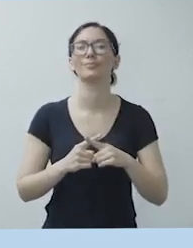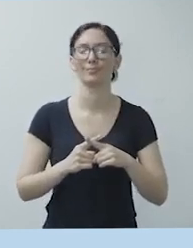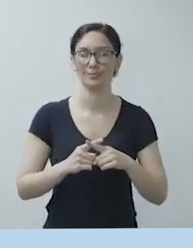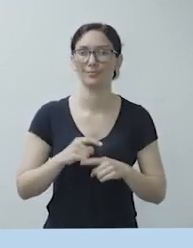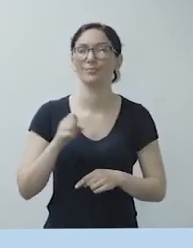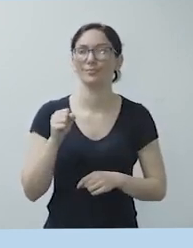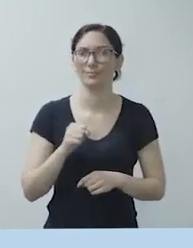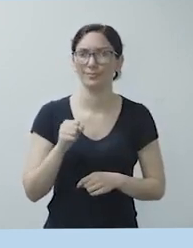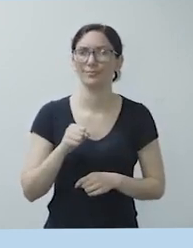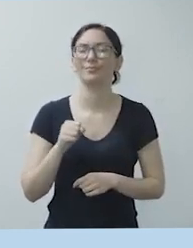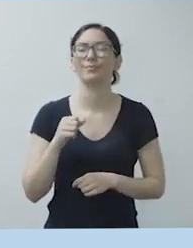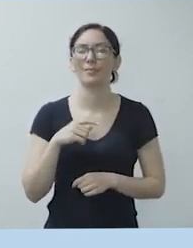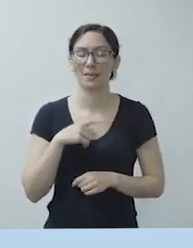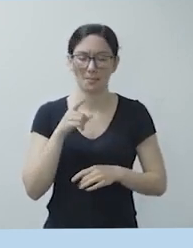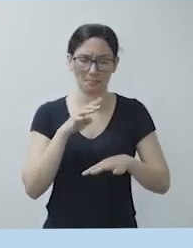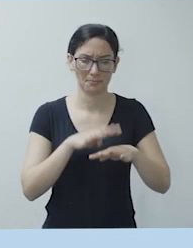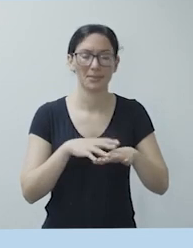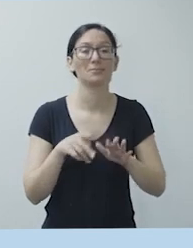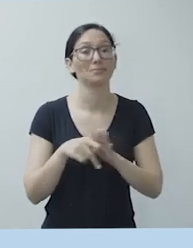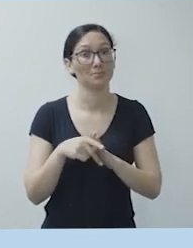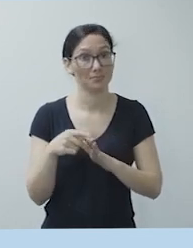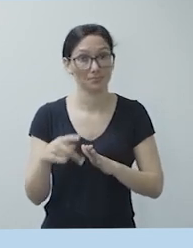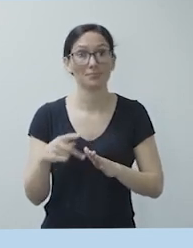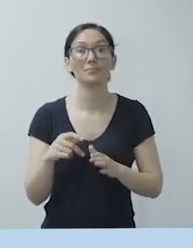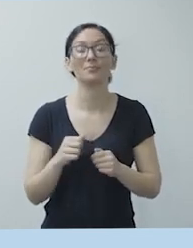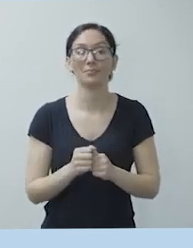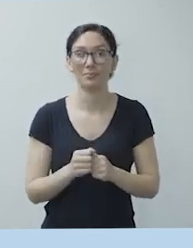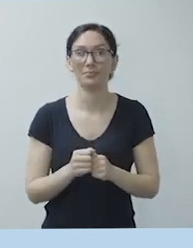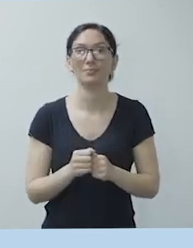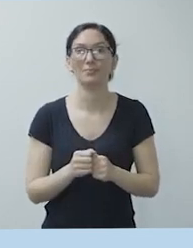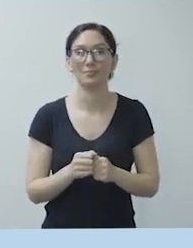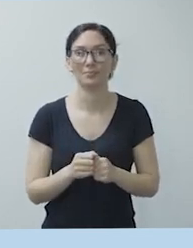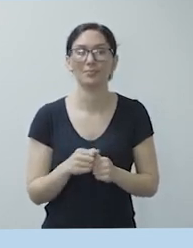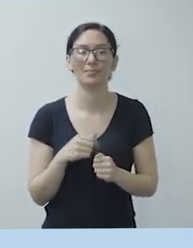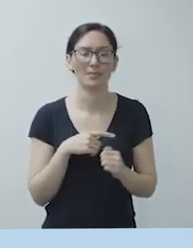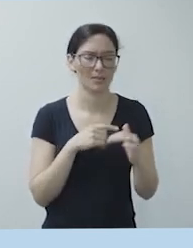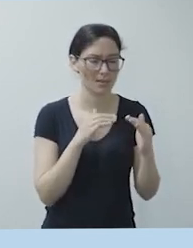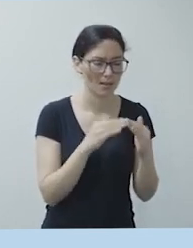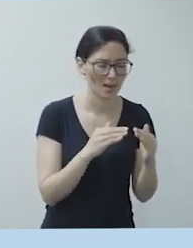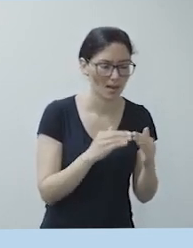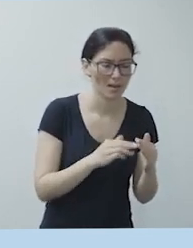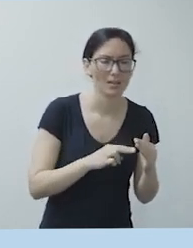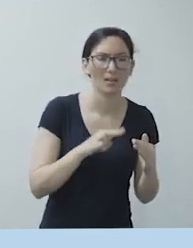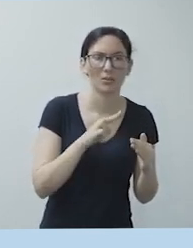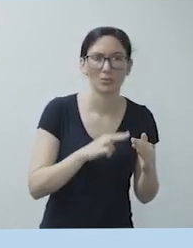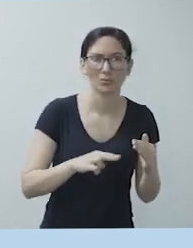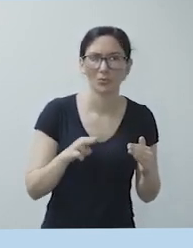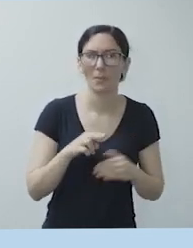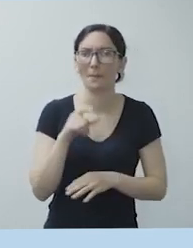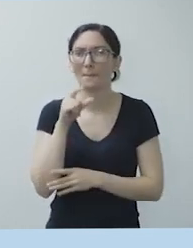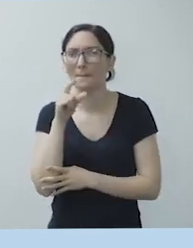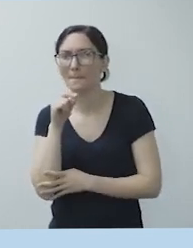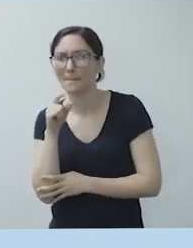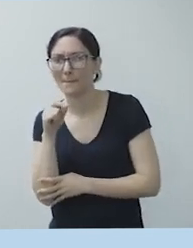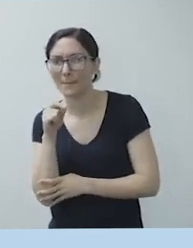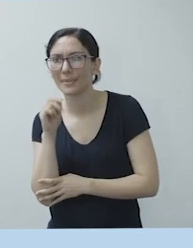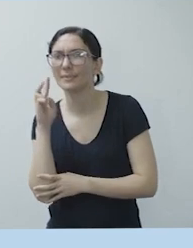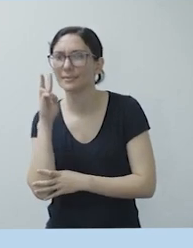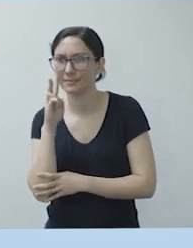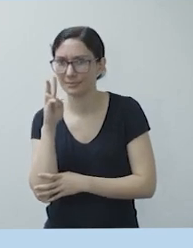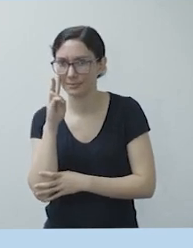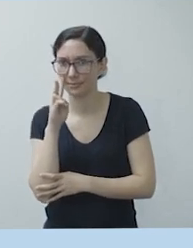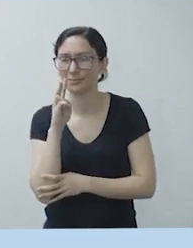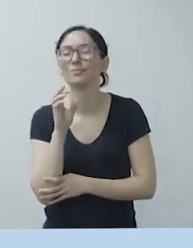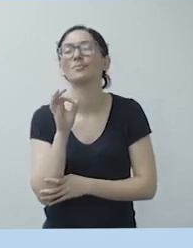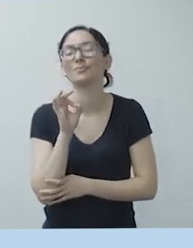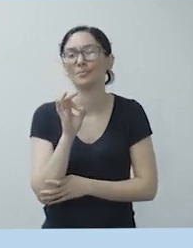multiplicação, que é uma operação matemática. Fizemos aqui com as casinhas, com os passarinhos, não